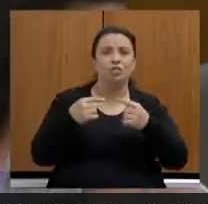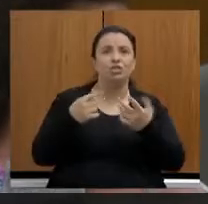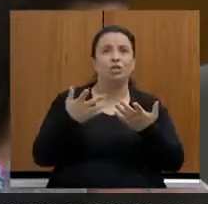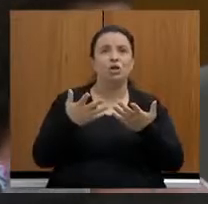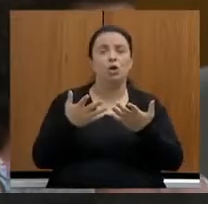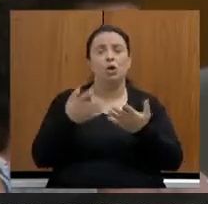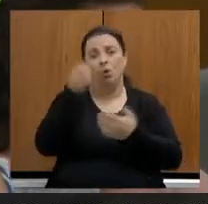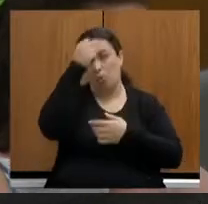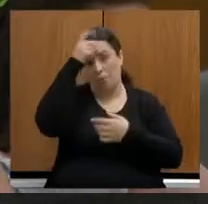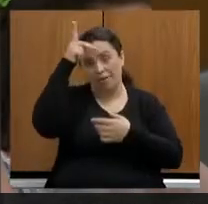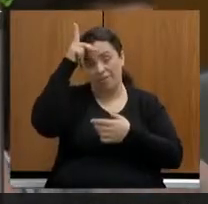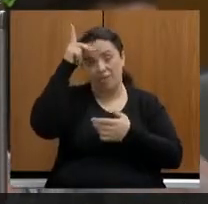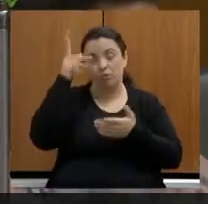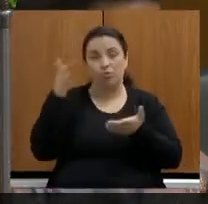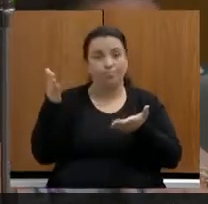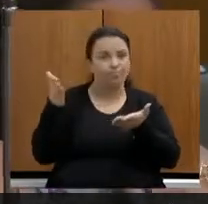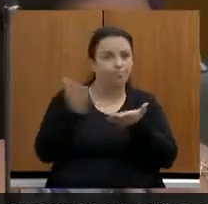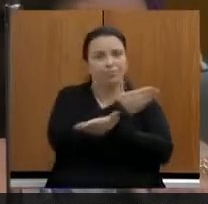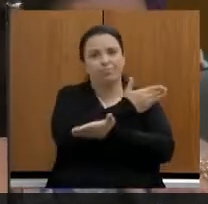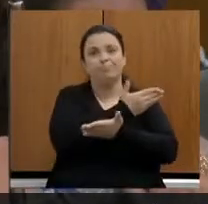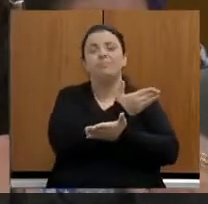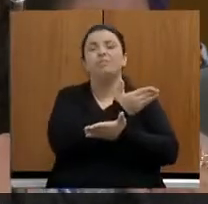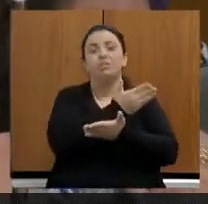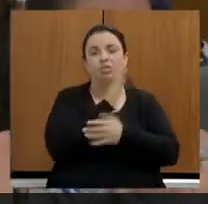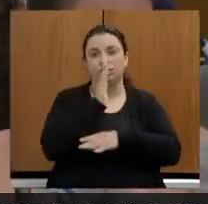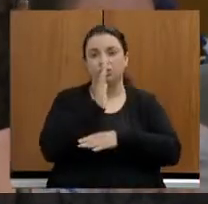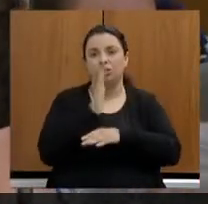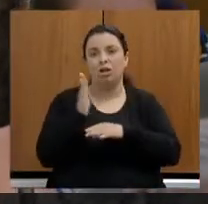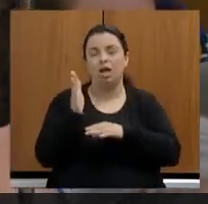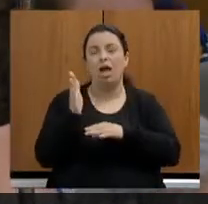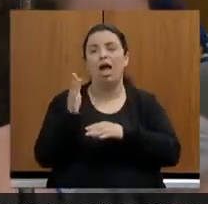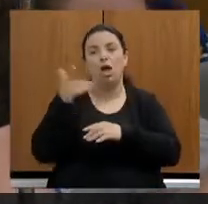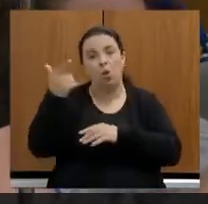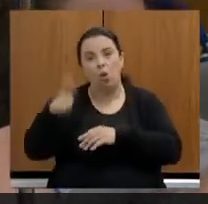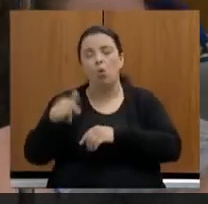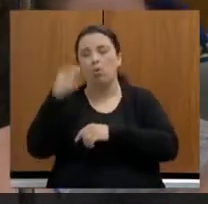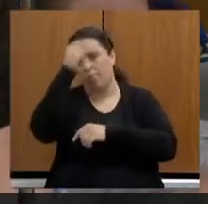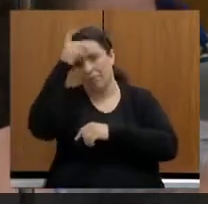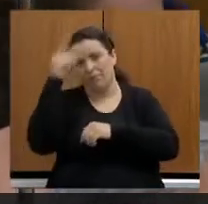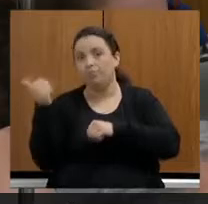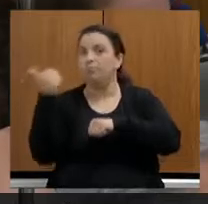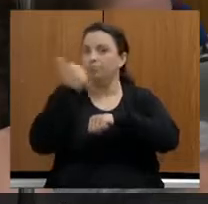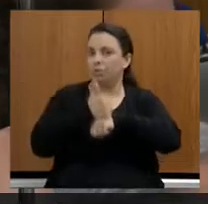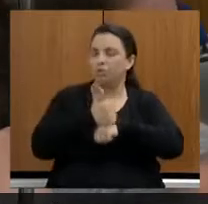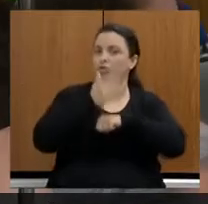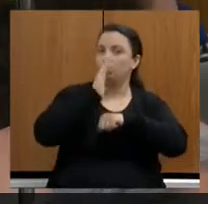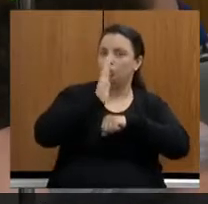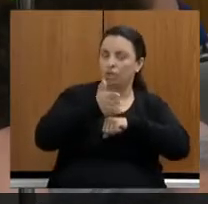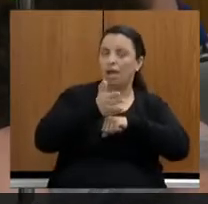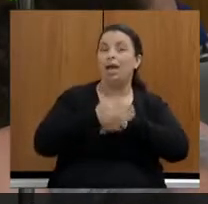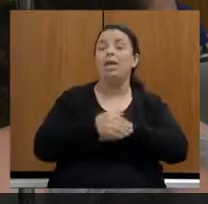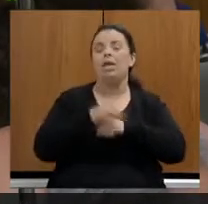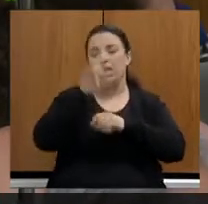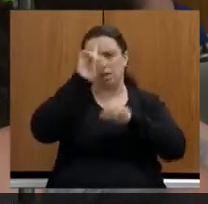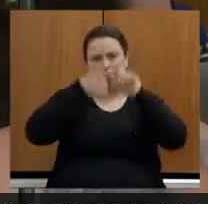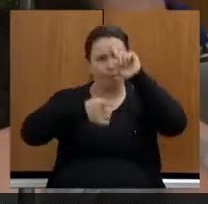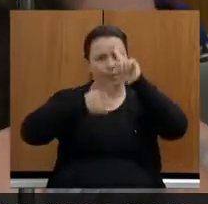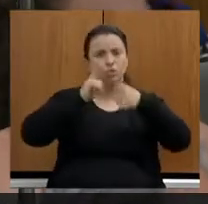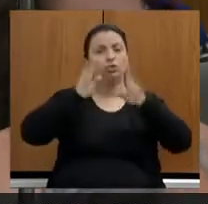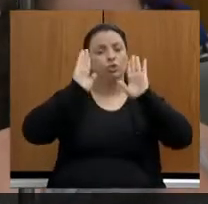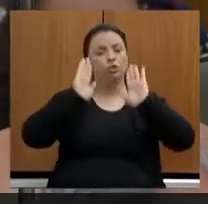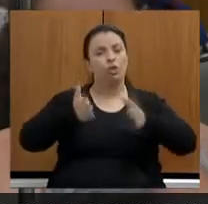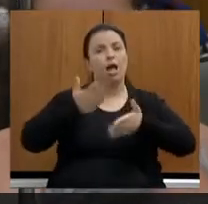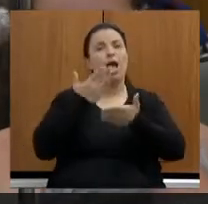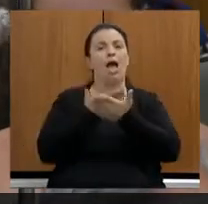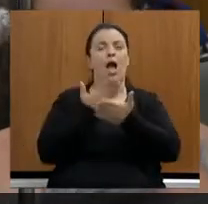não foi cassado assumiu já um mês o atual prefeito na dia porque determinou toda a volta às